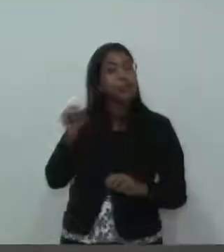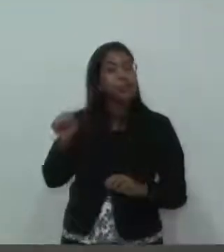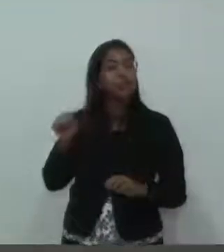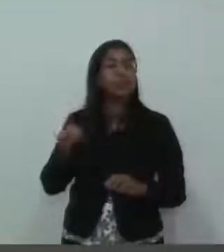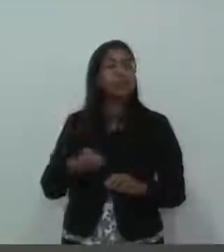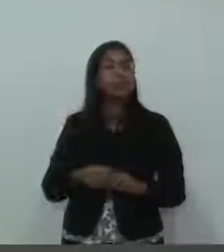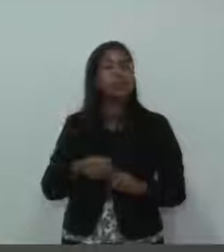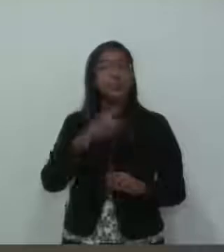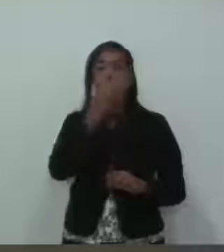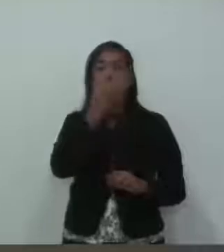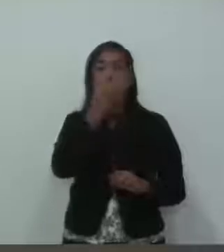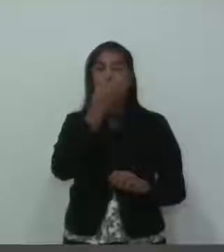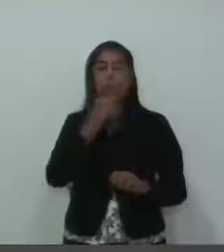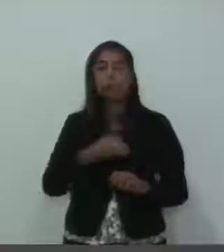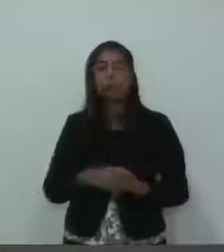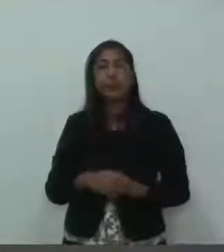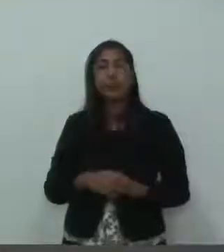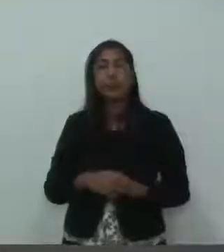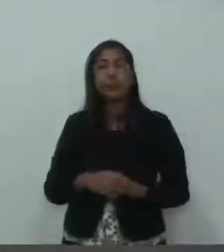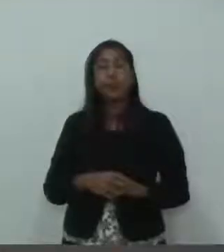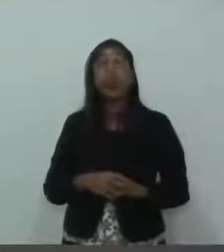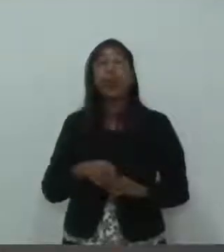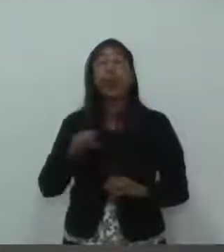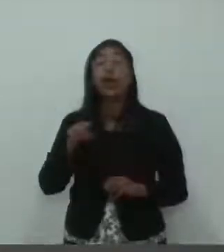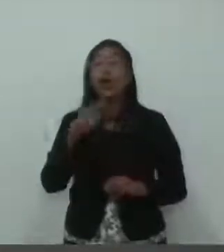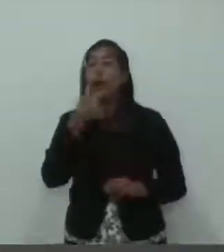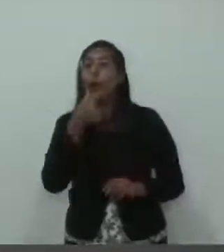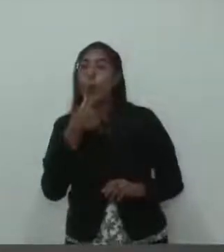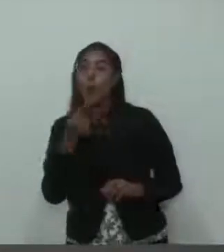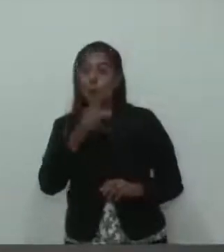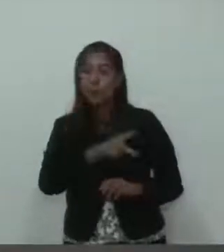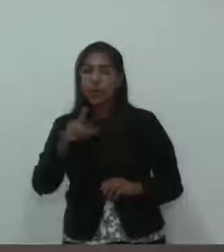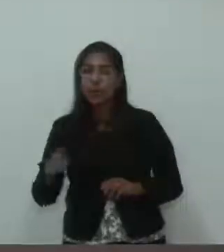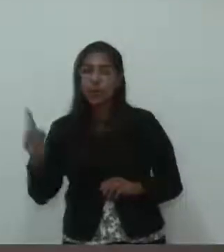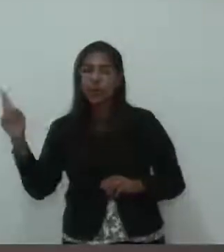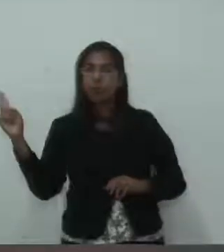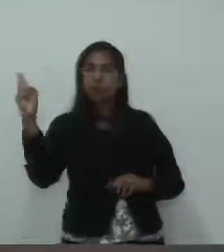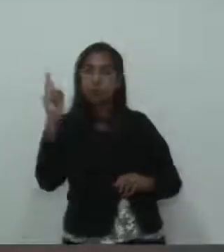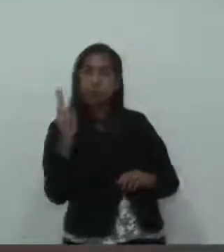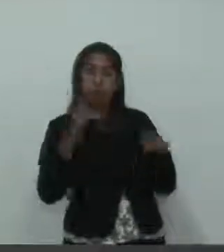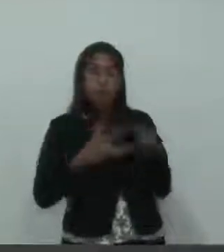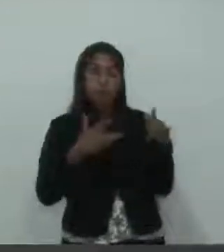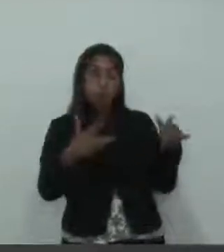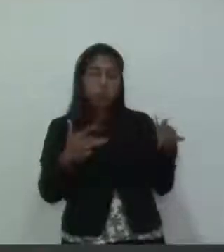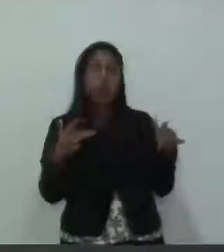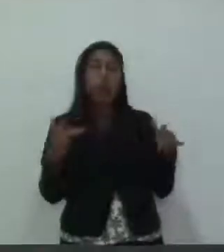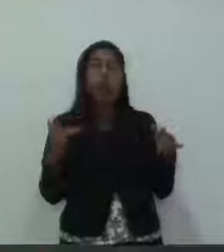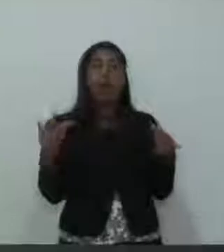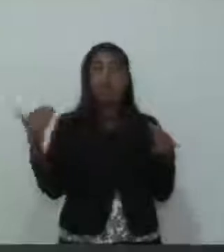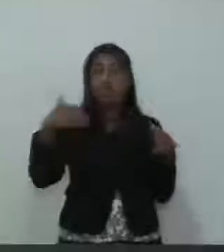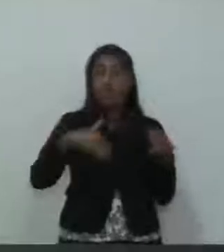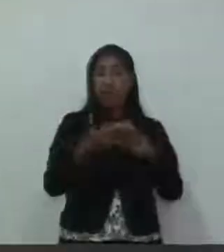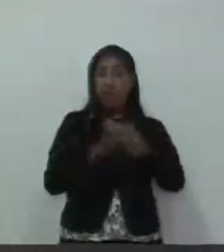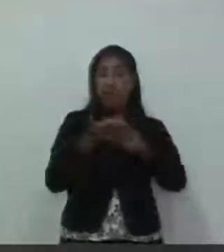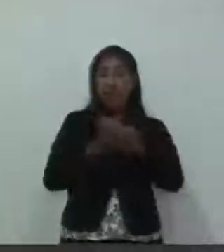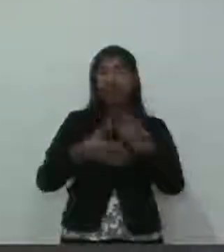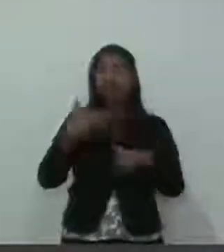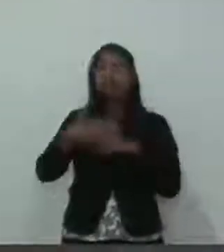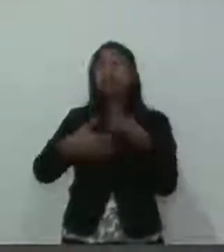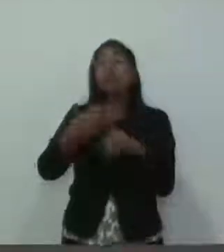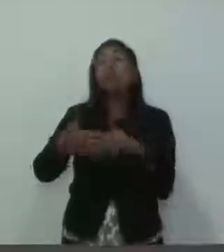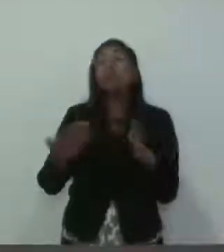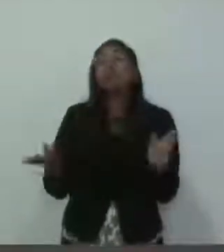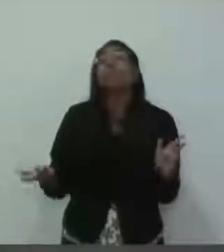e sem nenhum benefício próprio. Se esse grupo não se disponibilizasse e movimentasse as pessoas, talvez a gente não